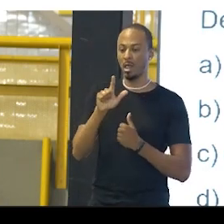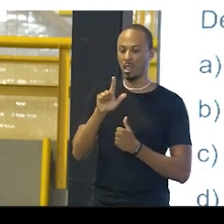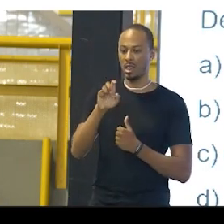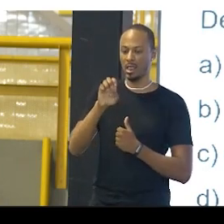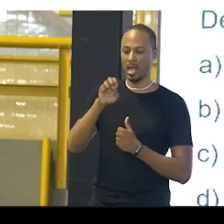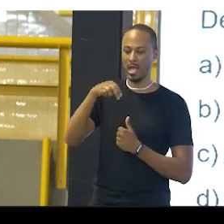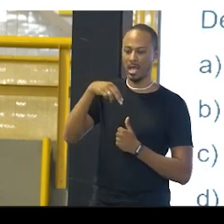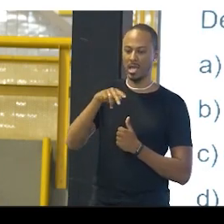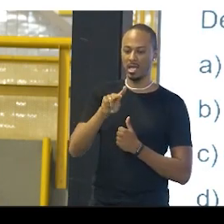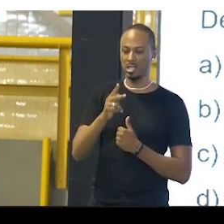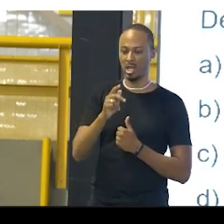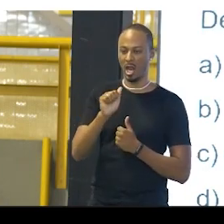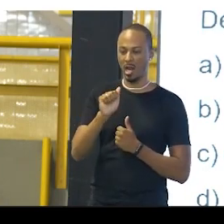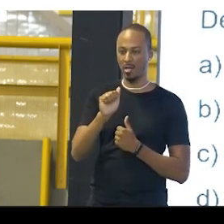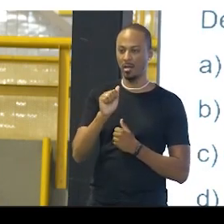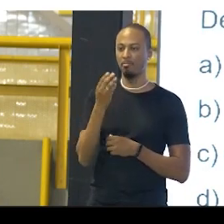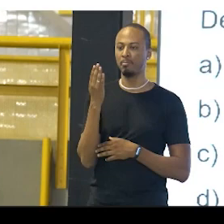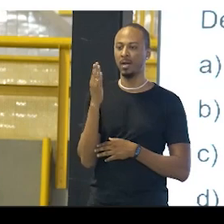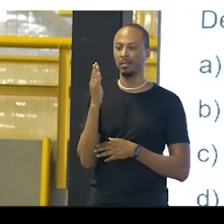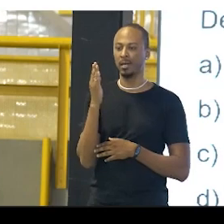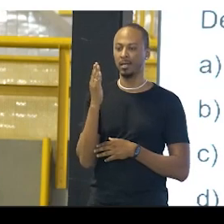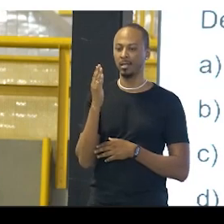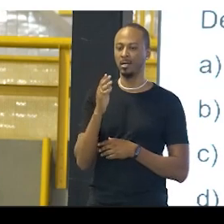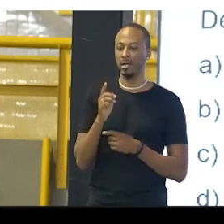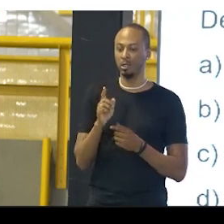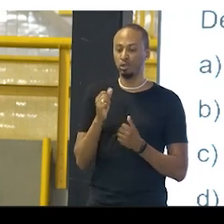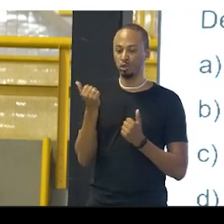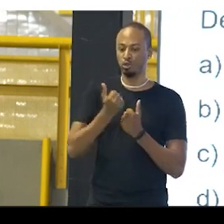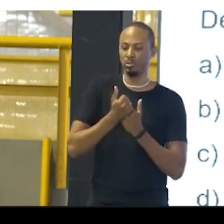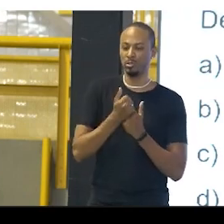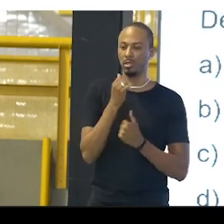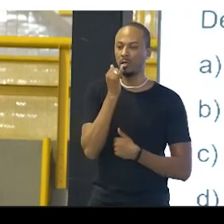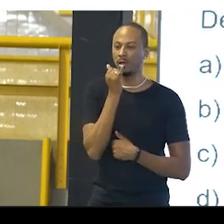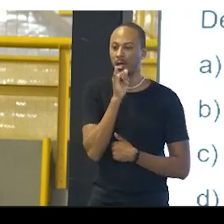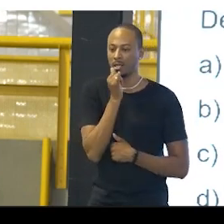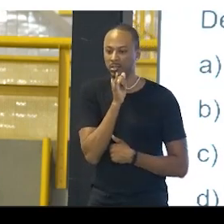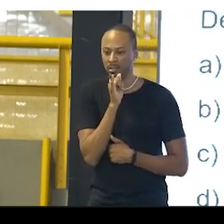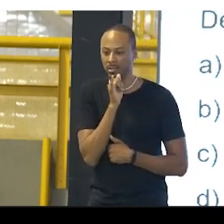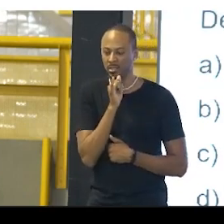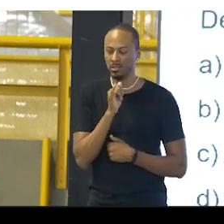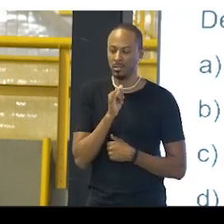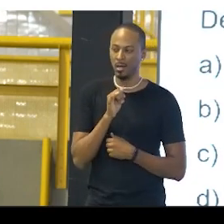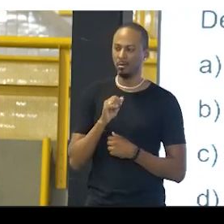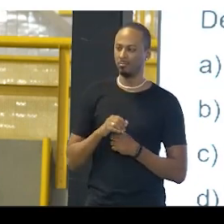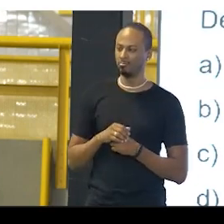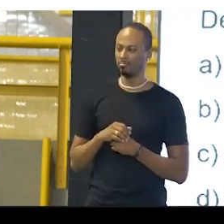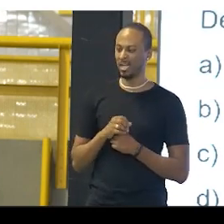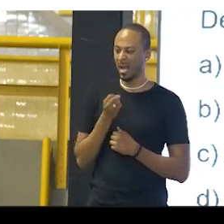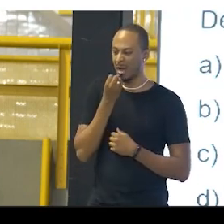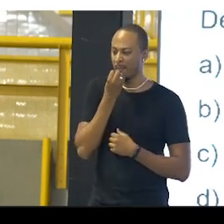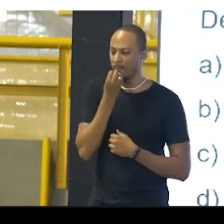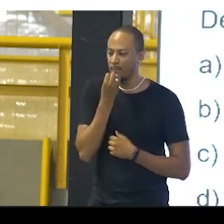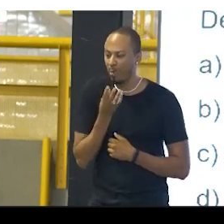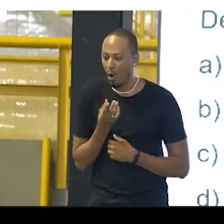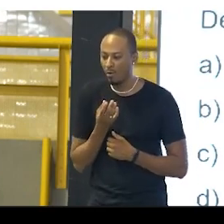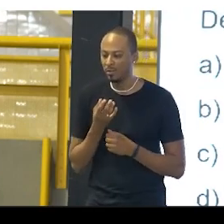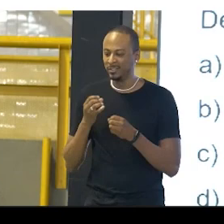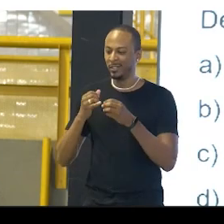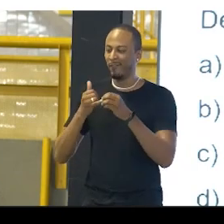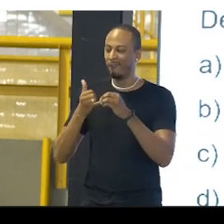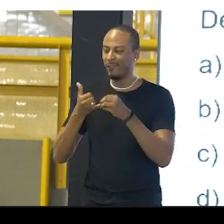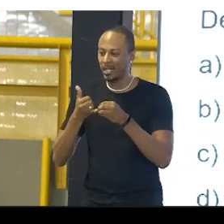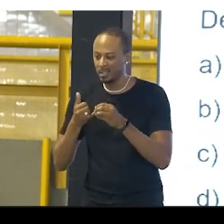um feijãozinho numa panela de barro, num fogão a lenha? Eu acho também. Uma pizza,